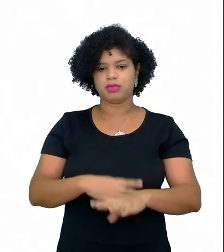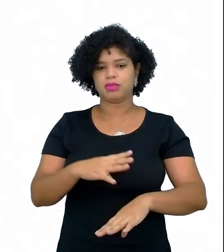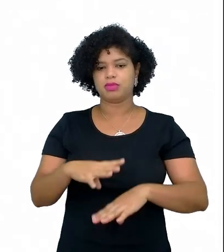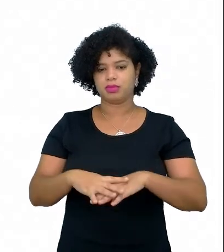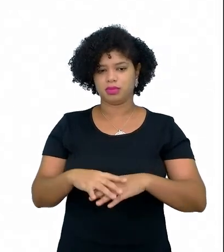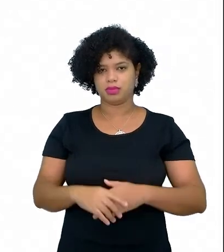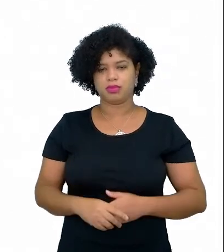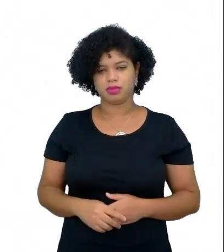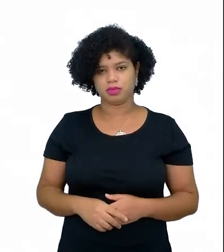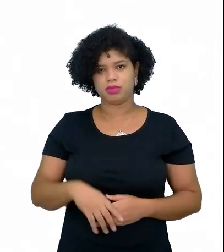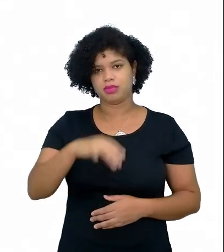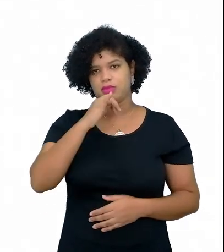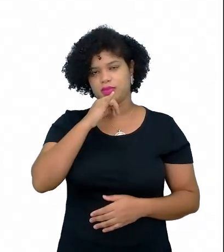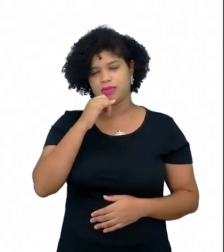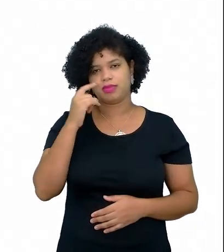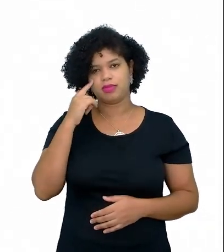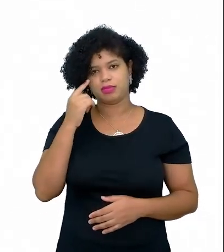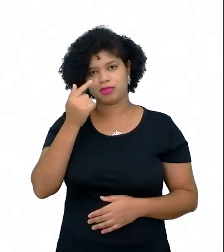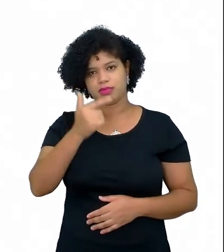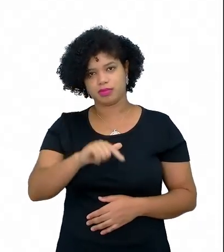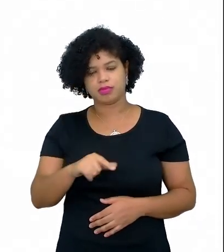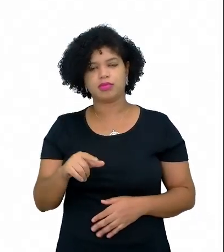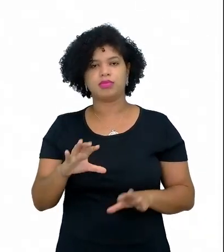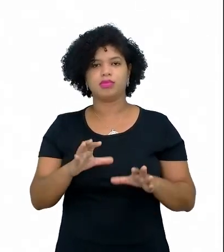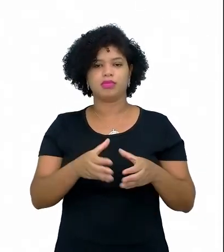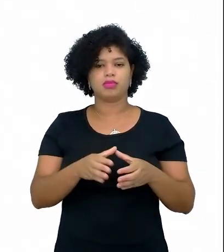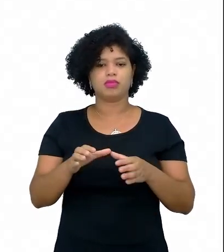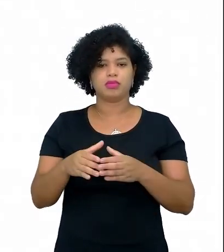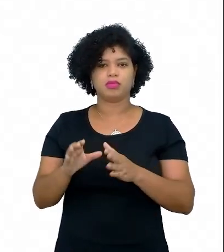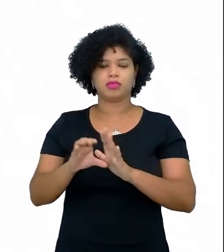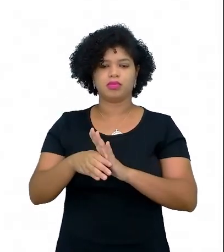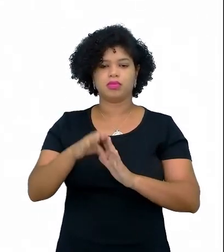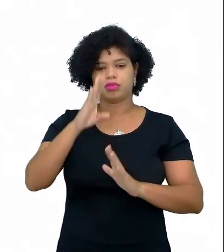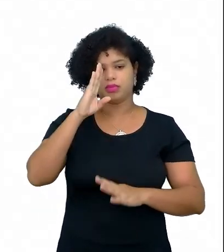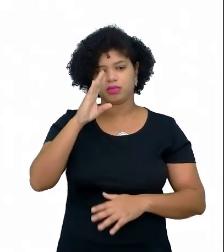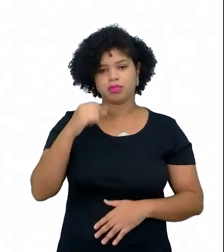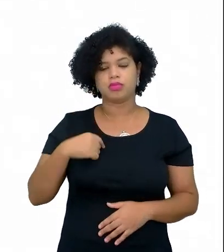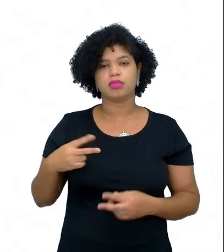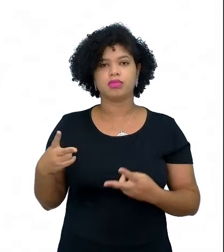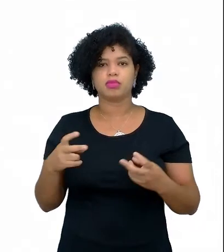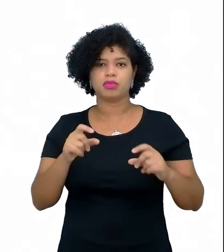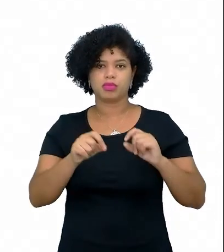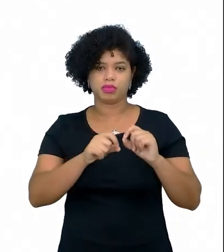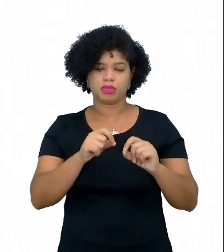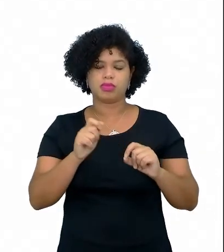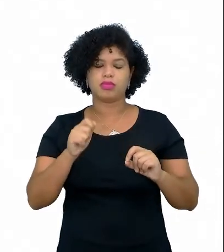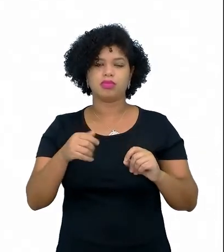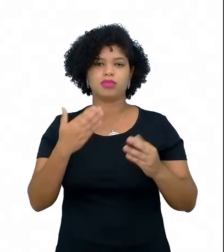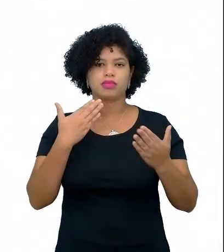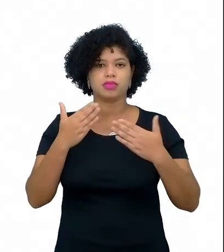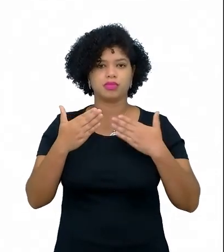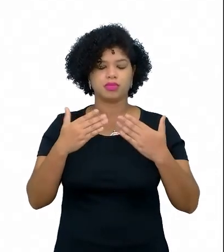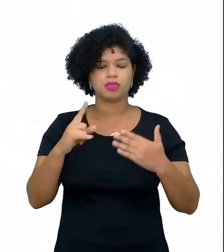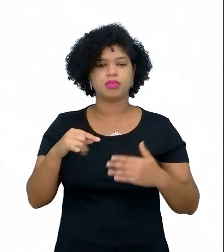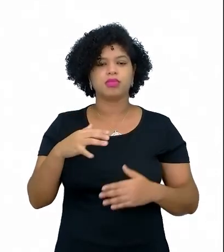gente revisitar, quando a gente trabalhar com esses principais conceitos, o que, que a gente está vendo? A gente vai discutir o que já foi